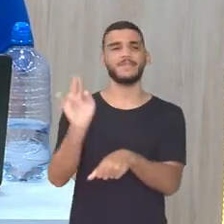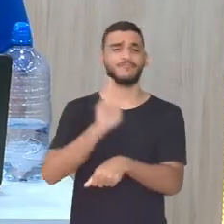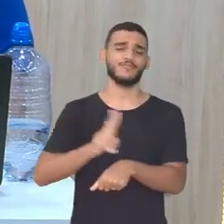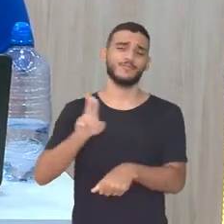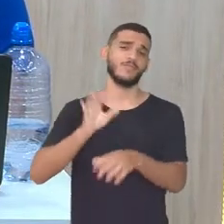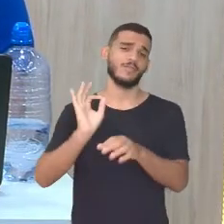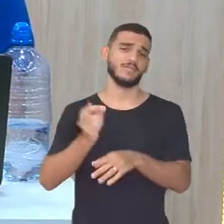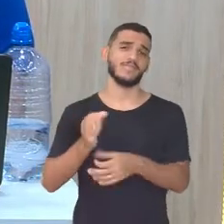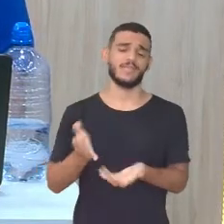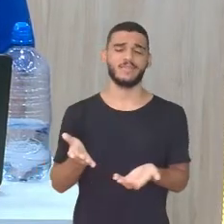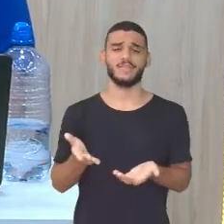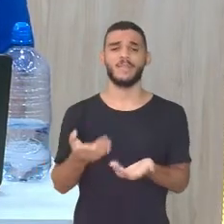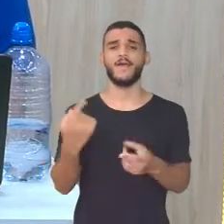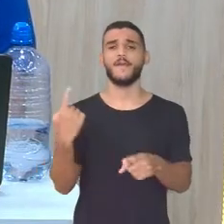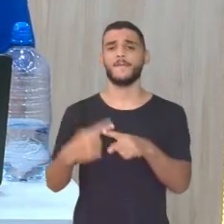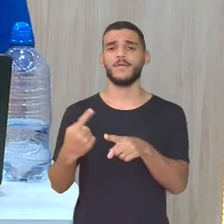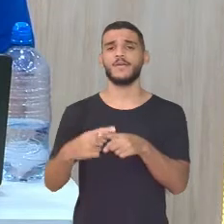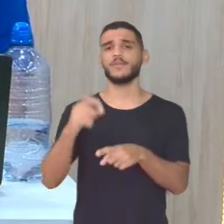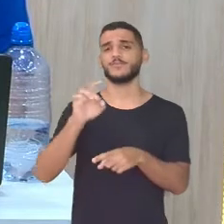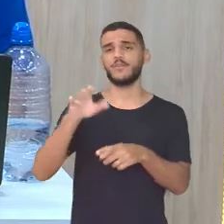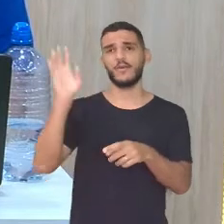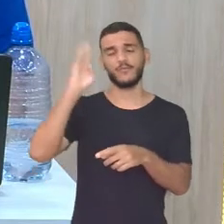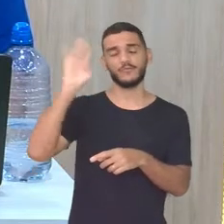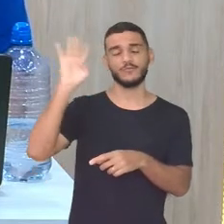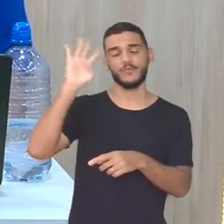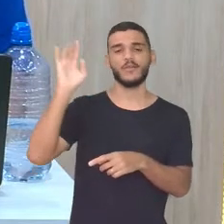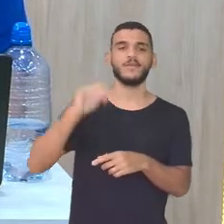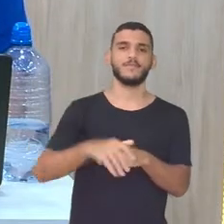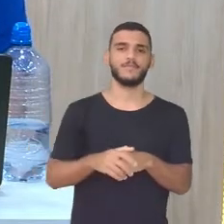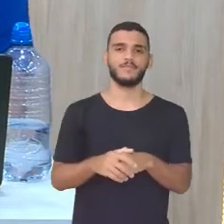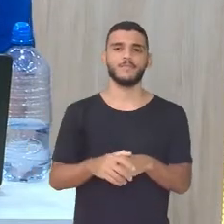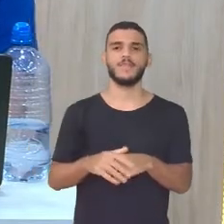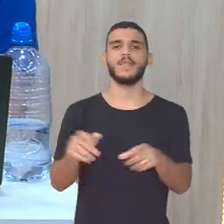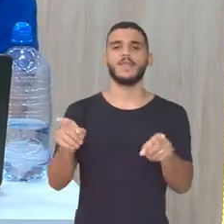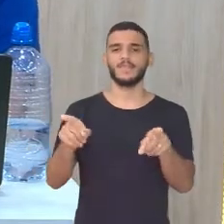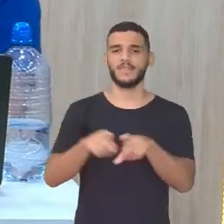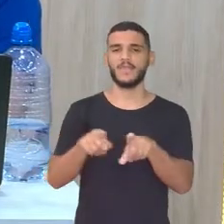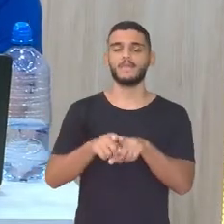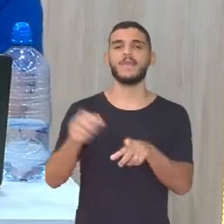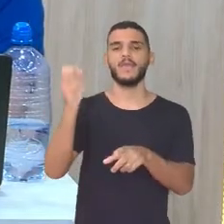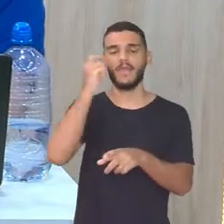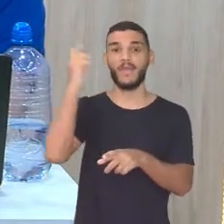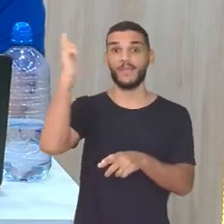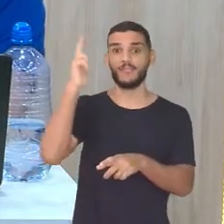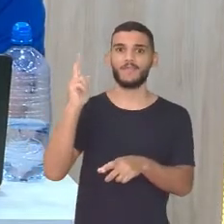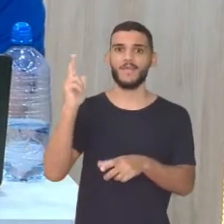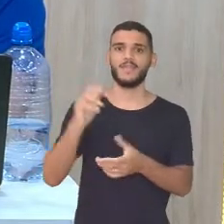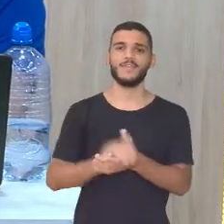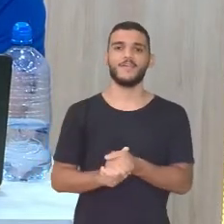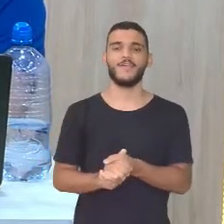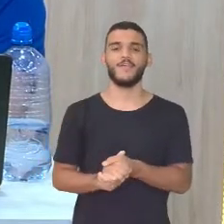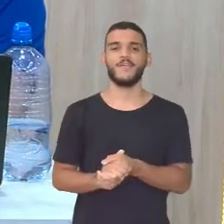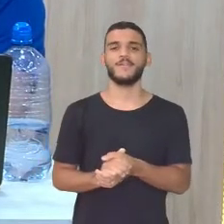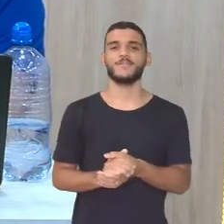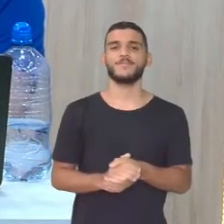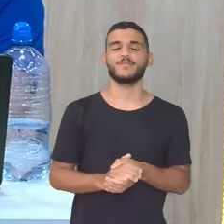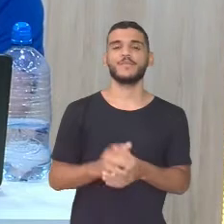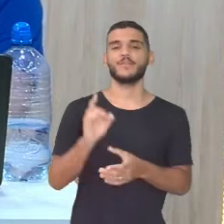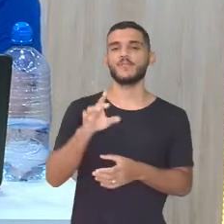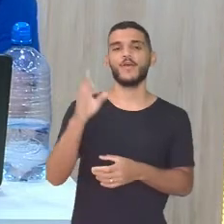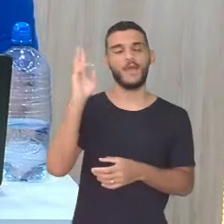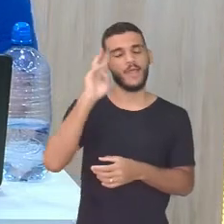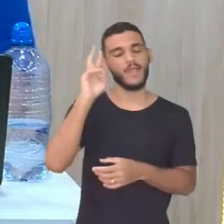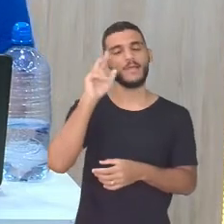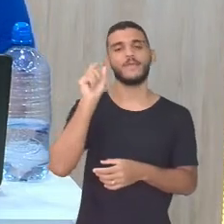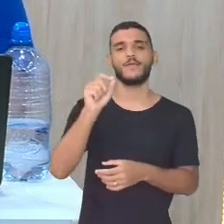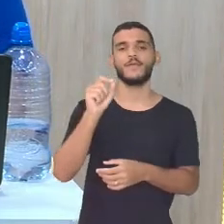eles queriam era através dos sonhos. E foram até bastante inteligentes. Eu só lembro do Dumbledore em Harry Potter falando: não vale a pena sonhar e se esquecer de